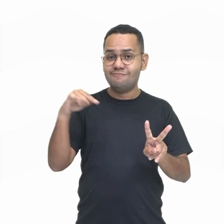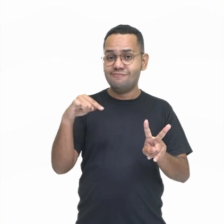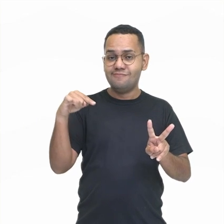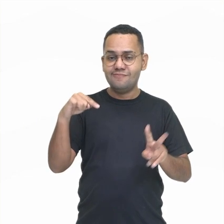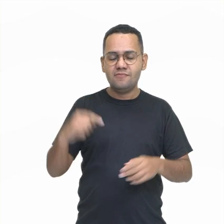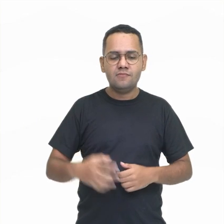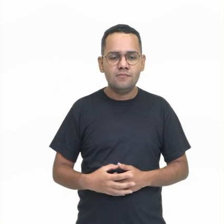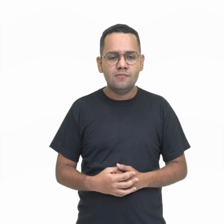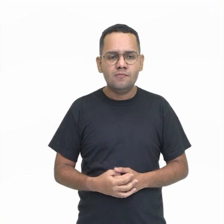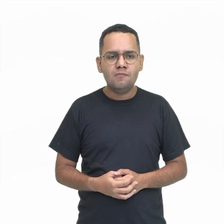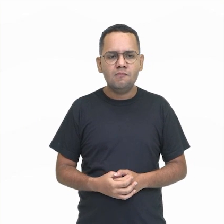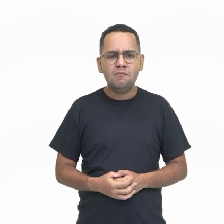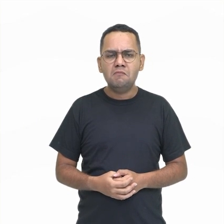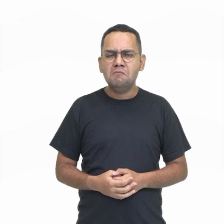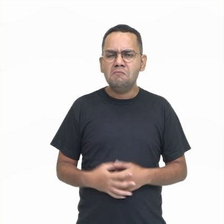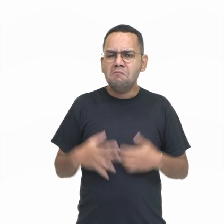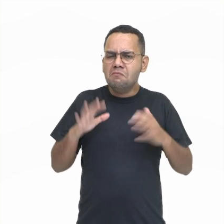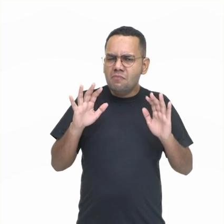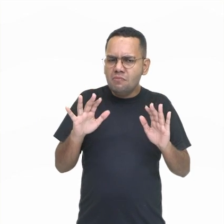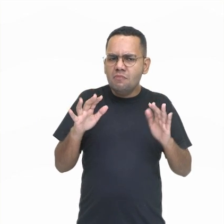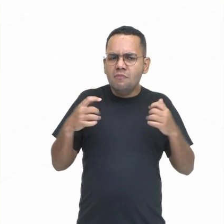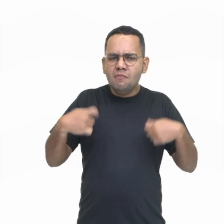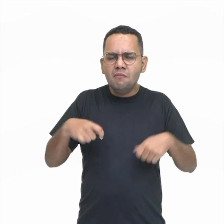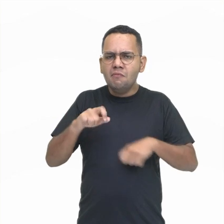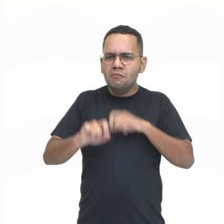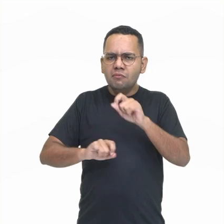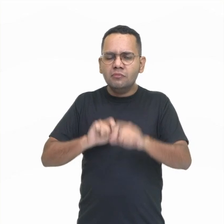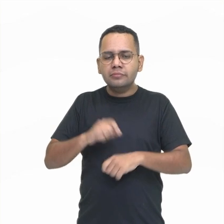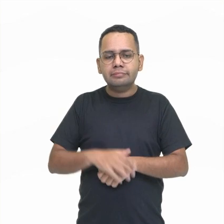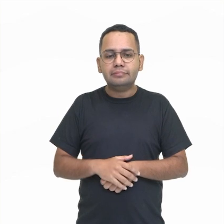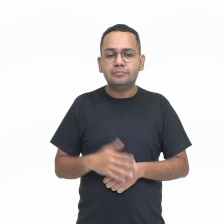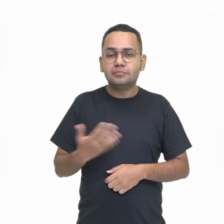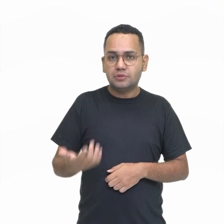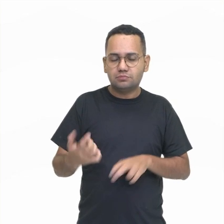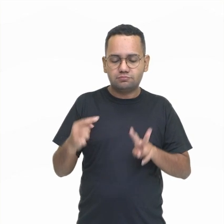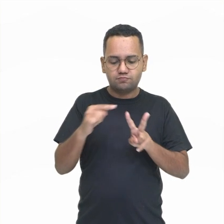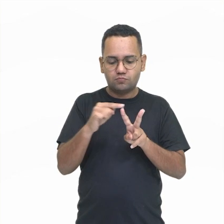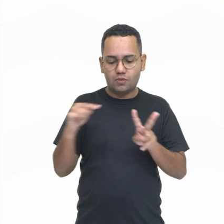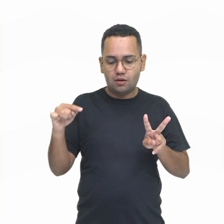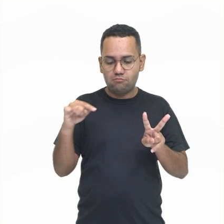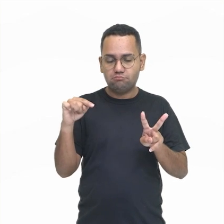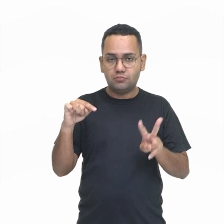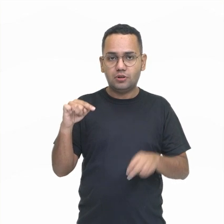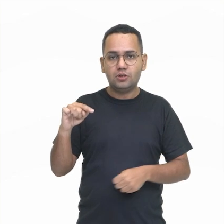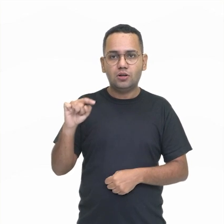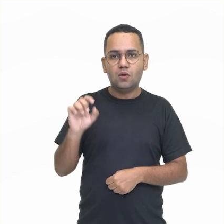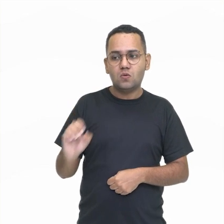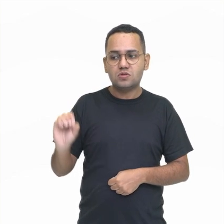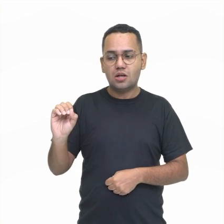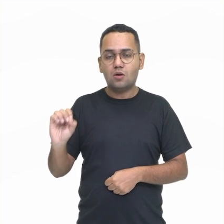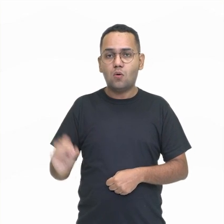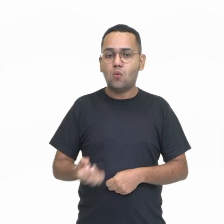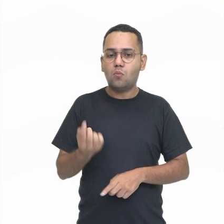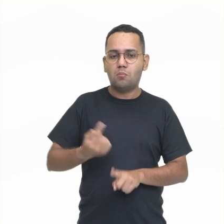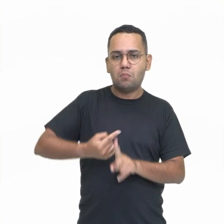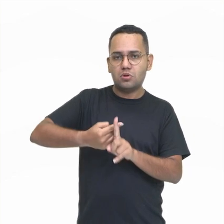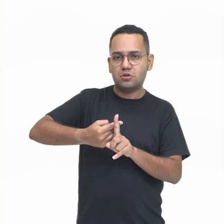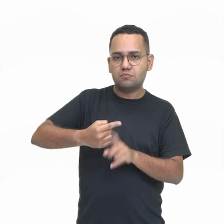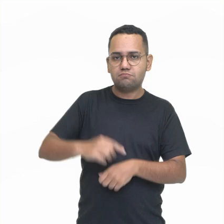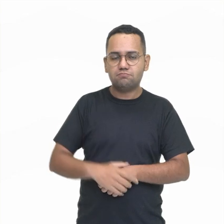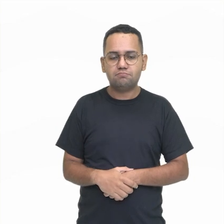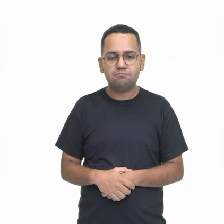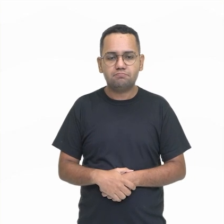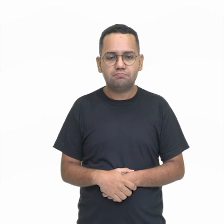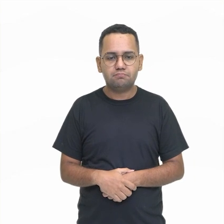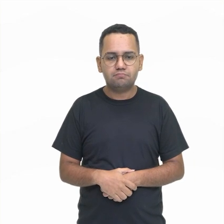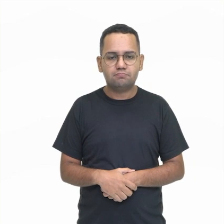quadrada a gente vai ter sempre valores ou igual a zero ou então um valor Positivo né a gente sabe que a gente